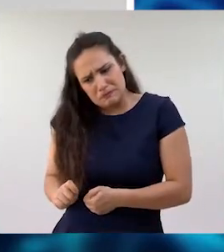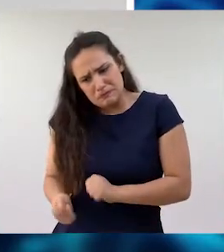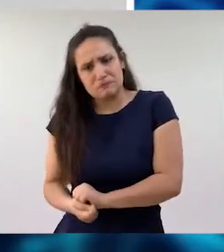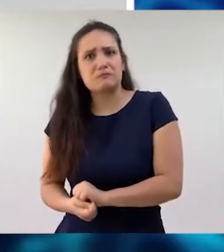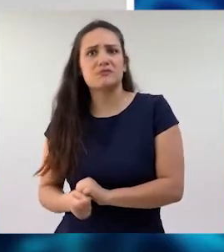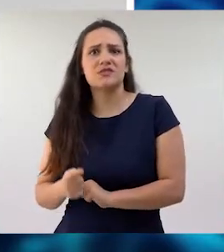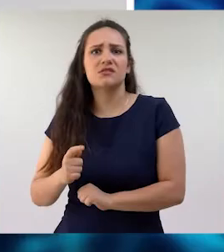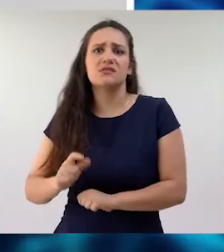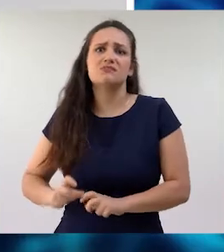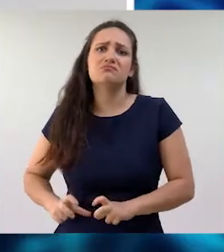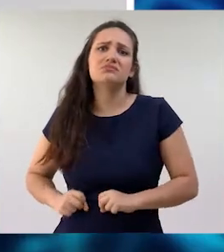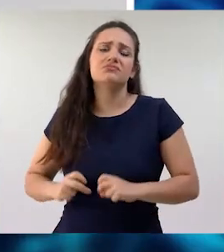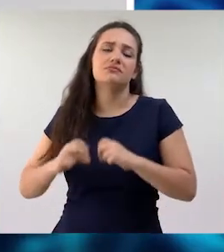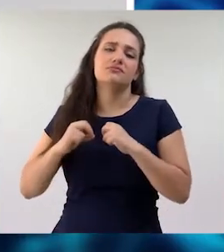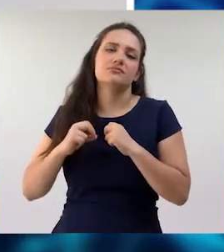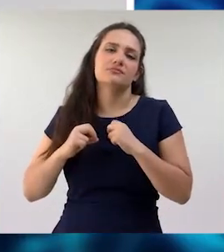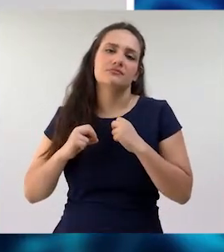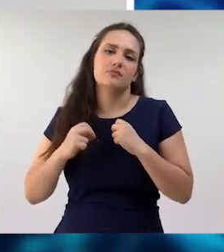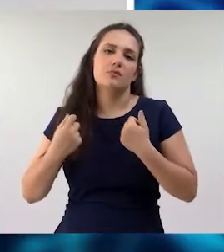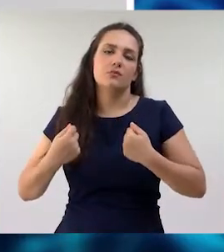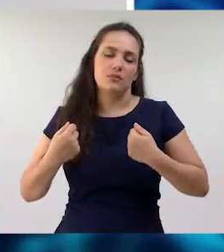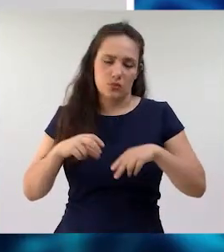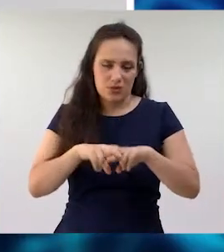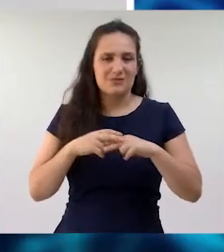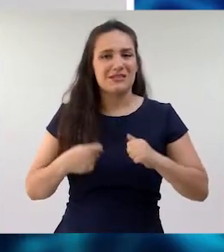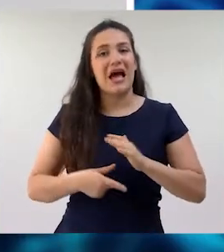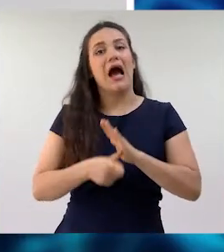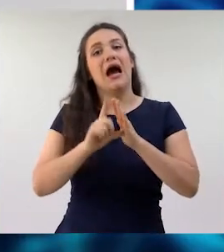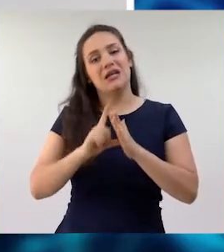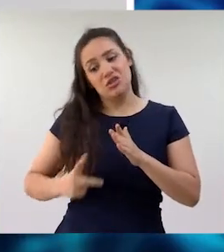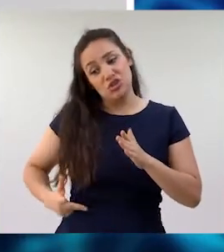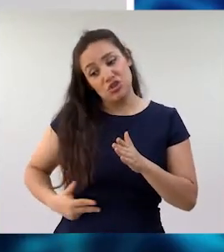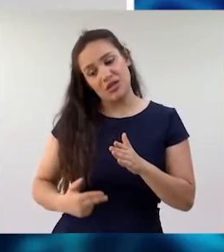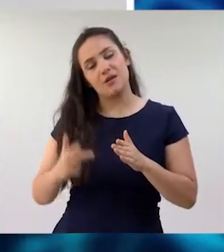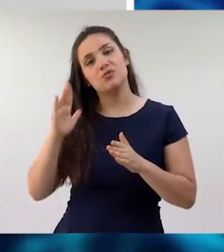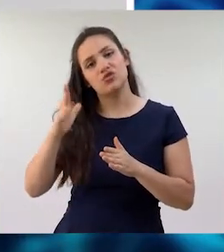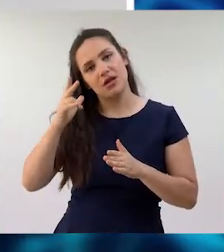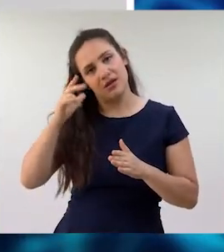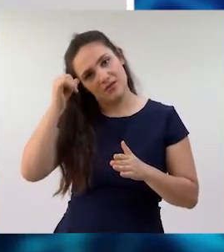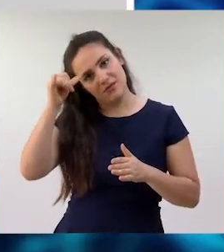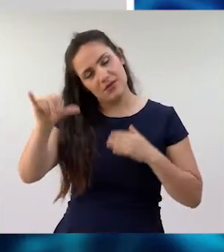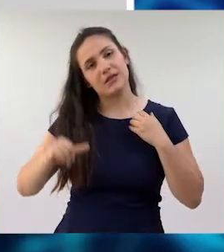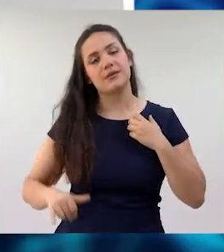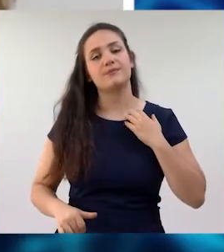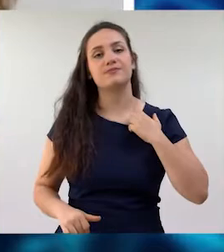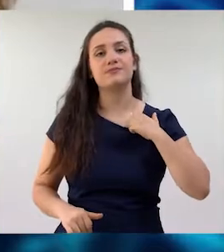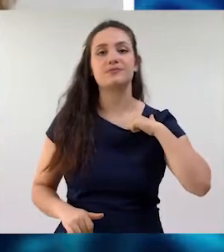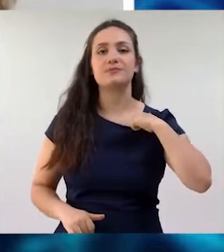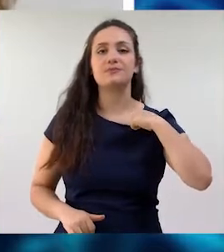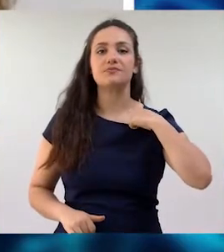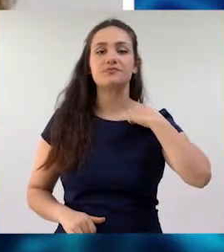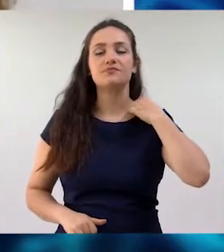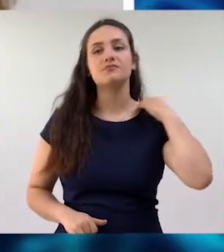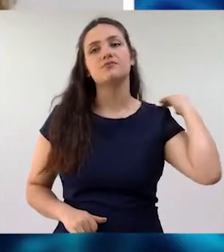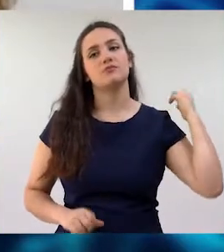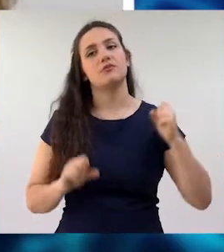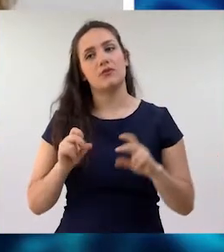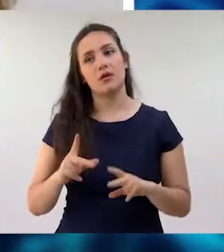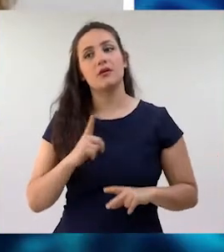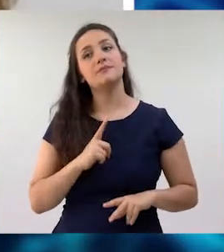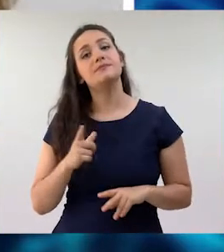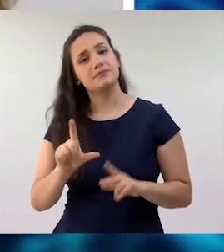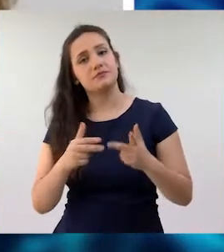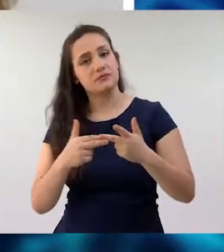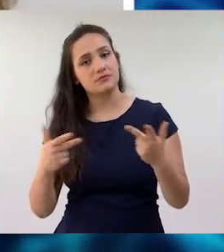gente diagnostica, essas lesões pelo exame são lesões benignas. Doutora, uma outra coisa que eu queria perguntar para